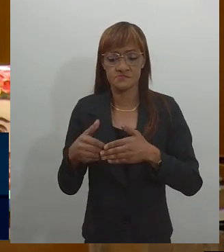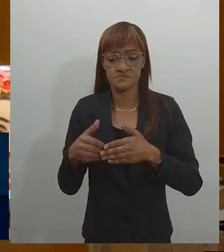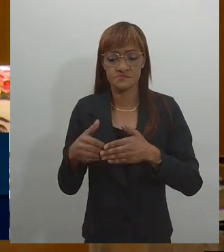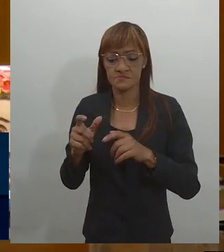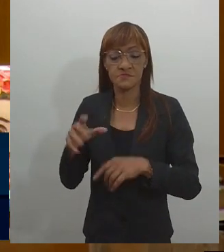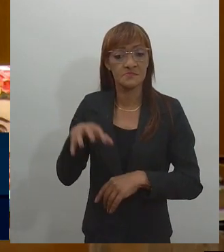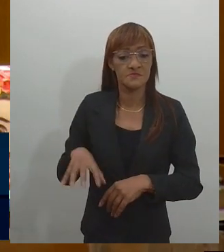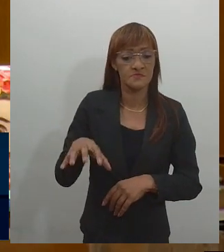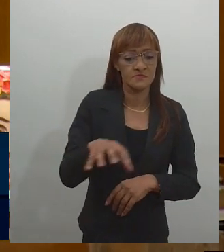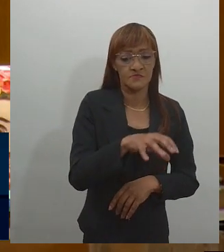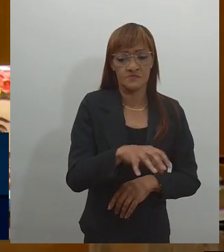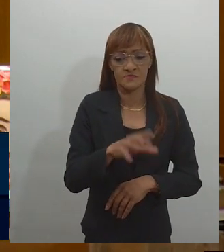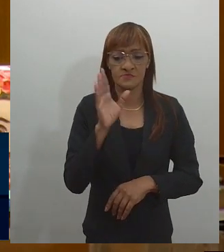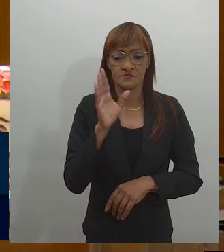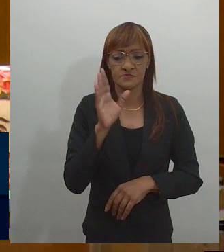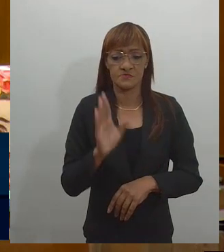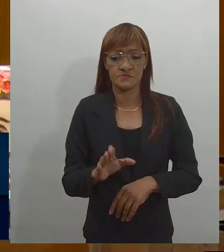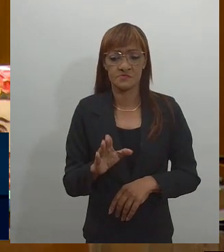pequenos